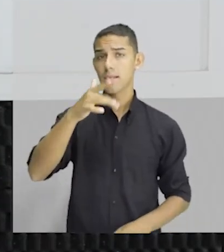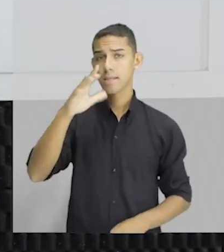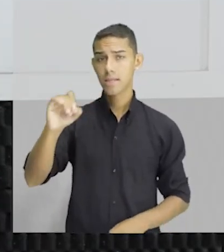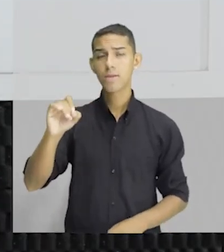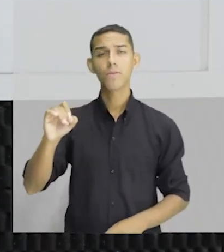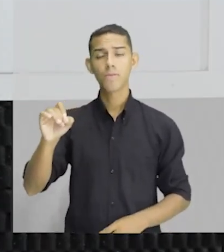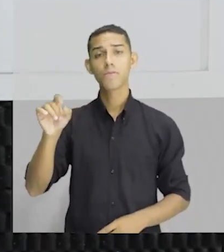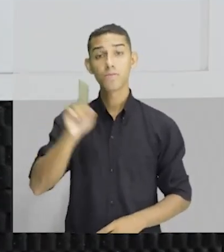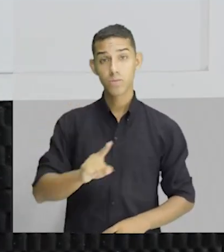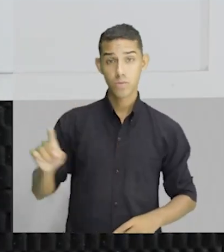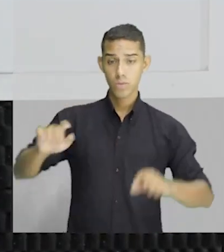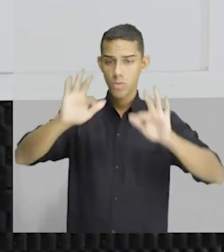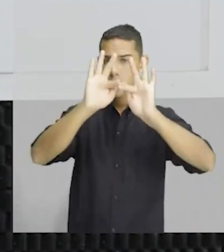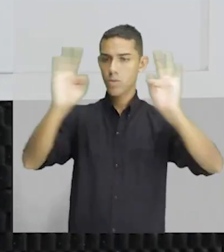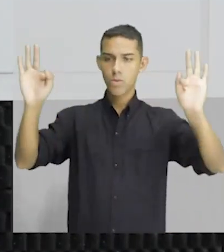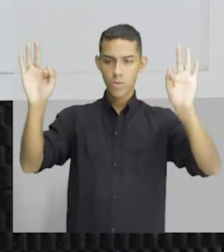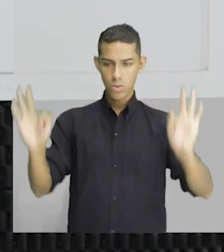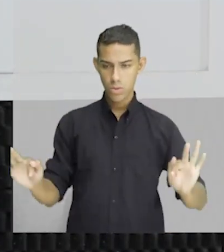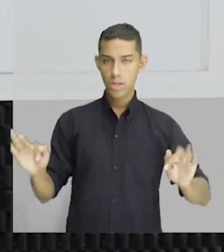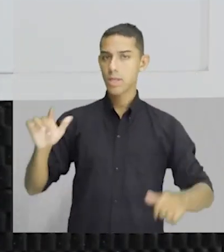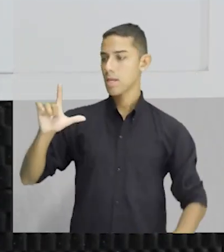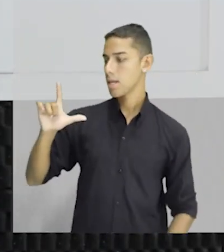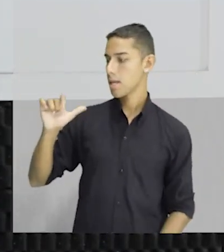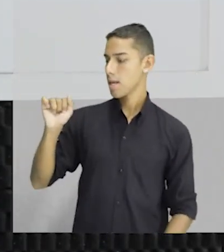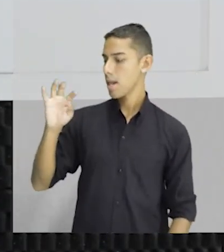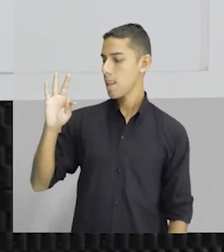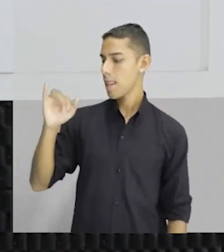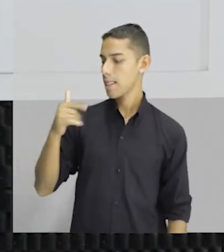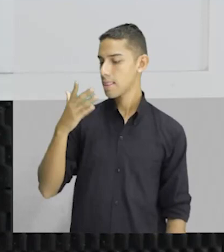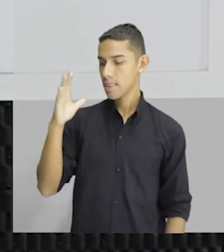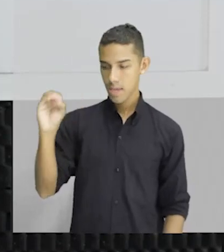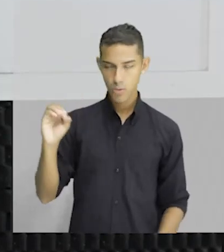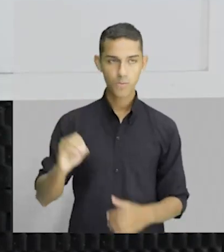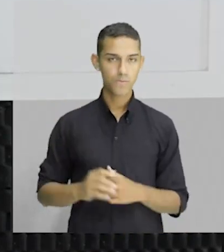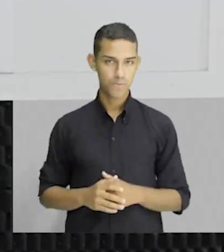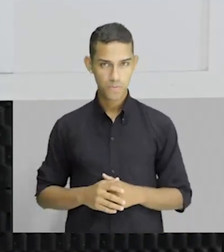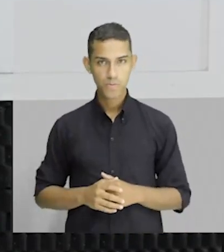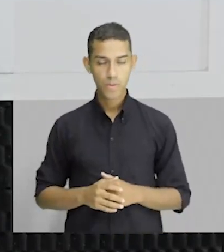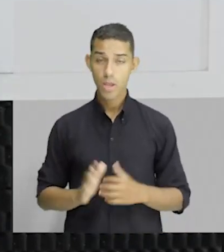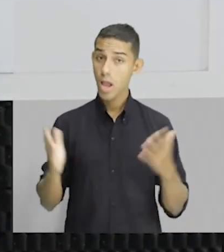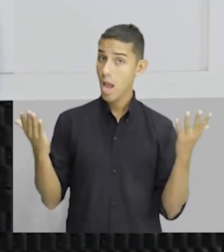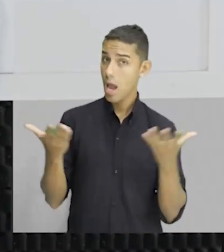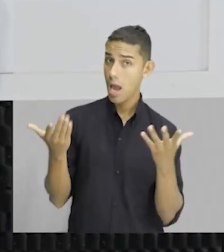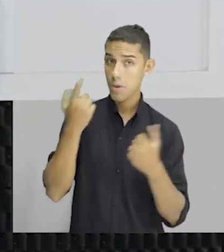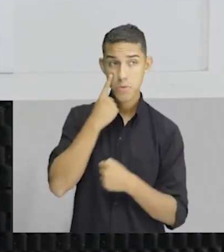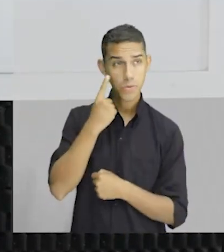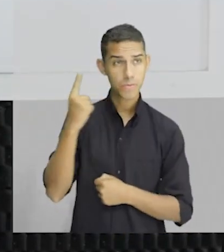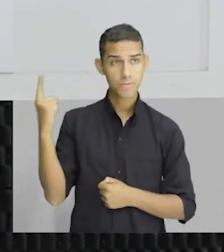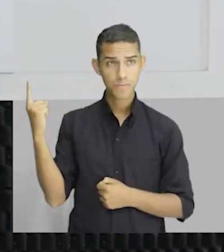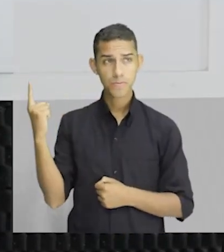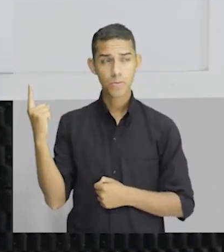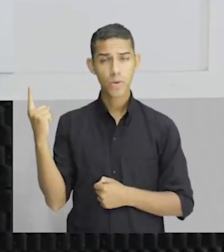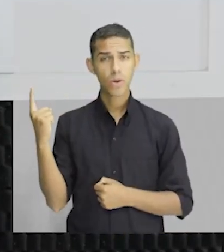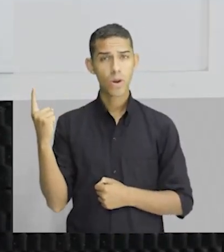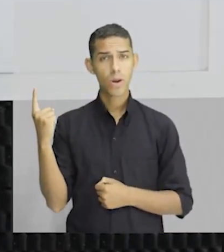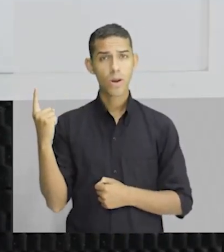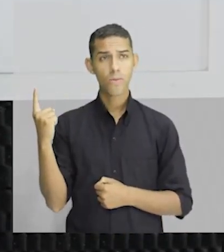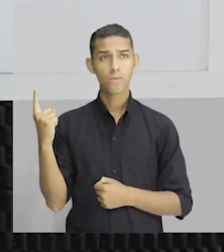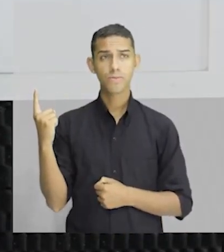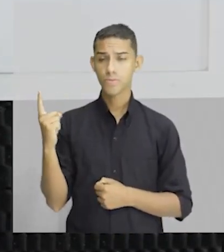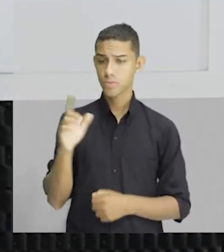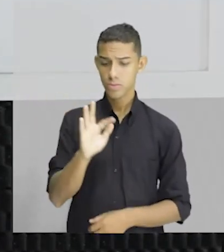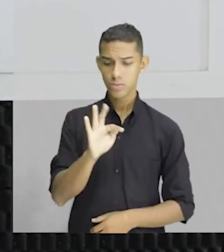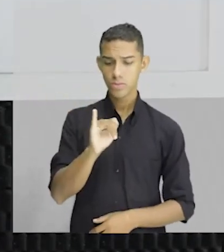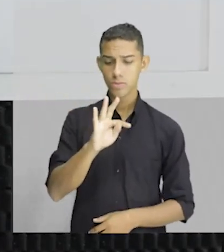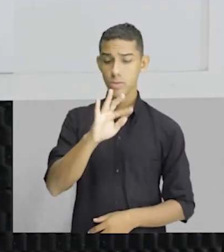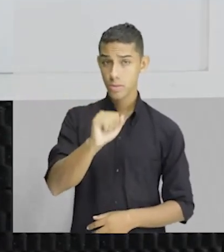da haste de latão. Agora, vamos para a fita, que é de